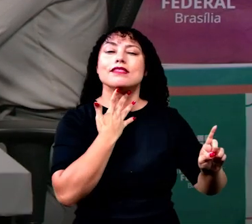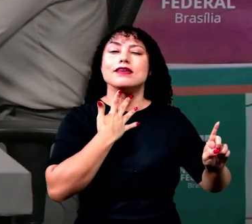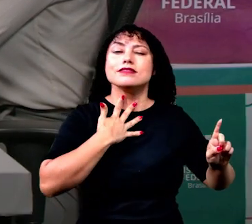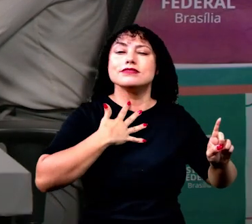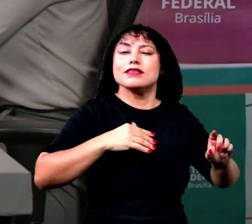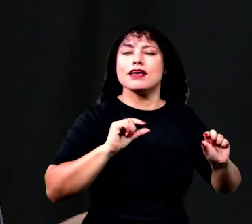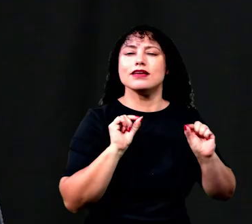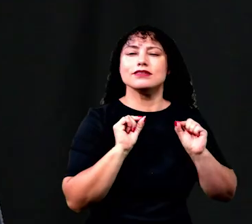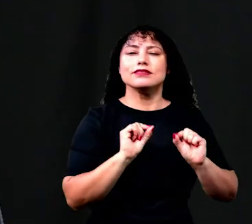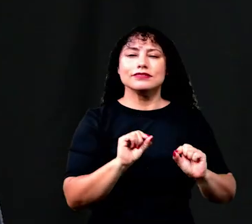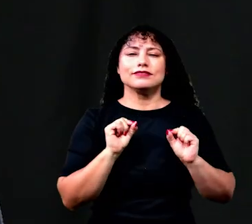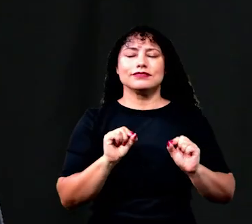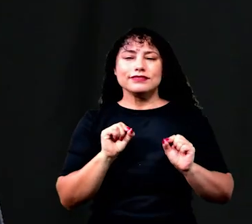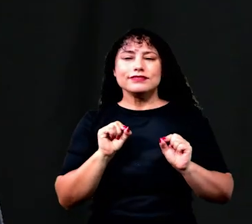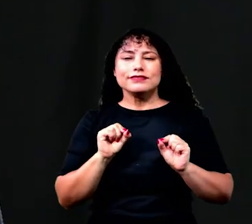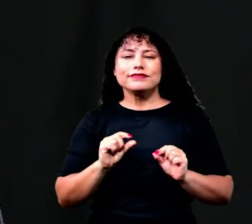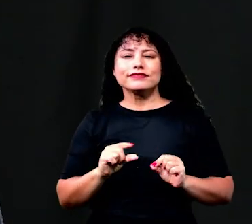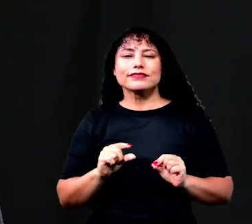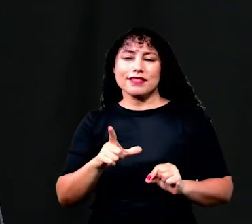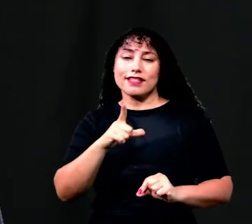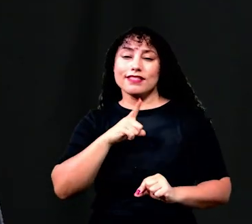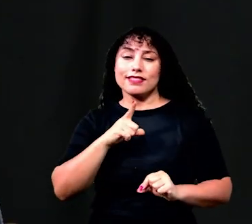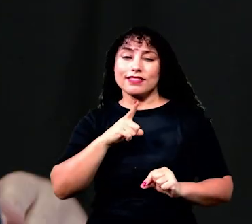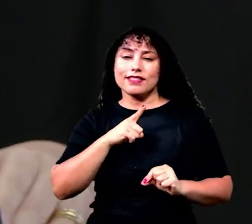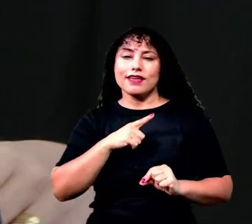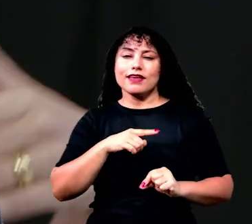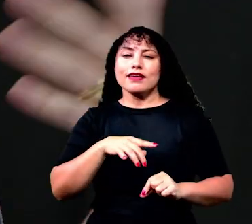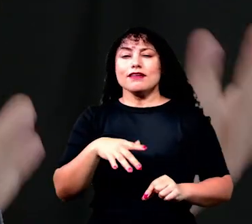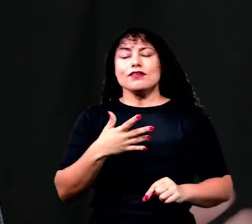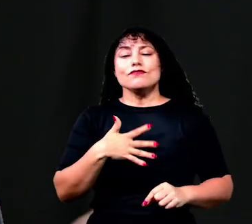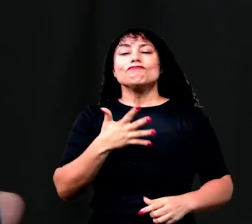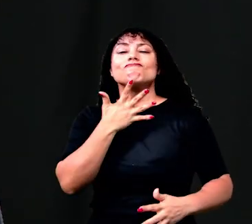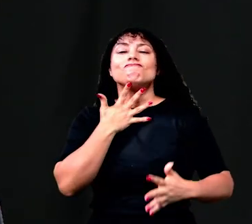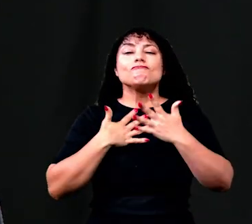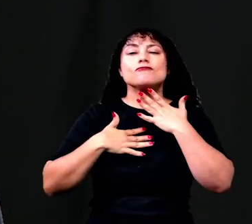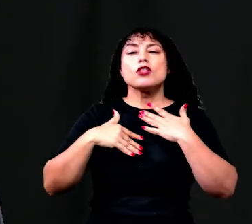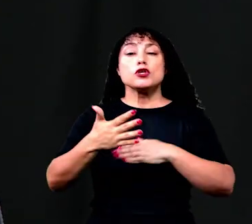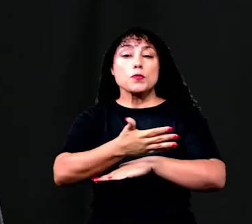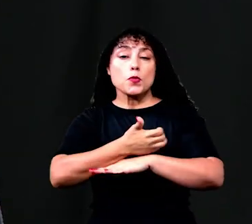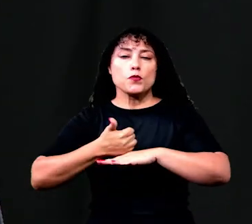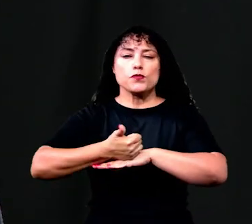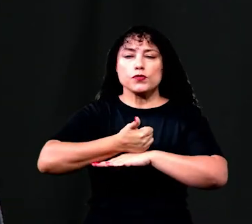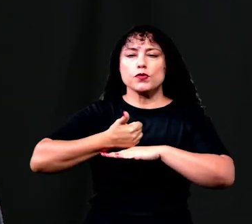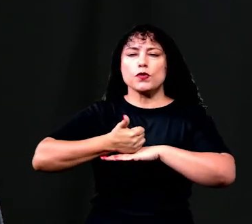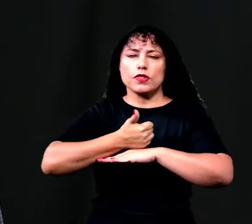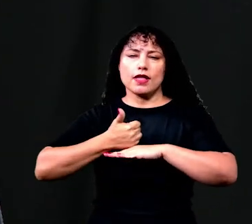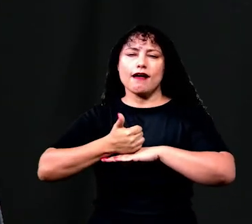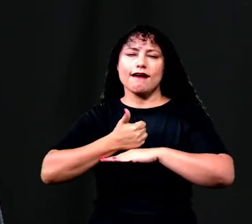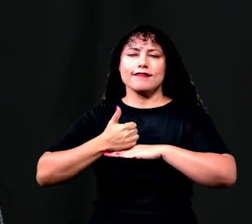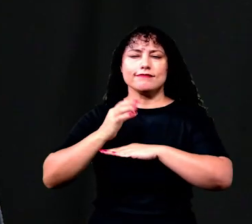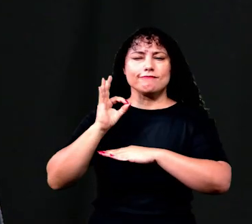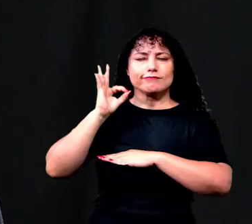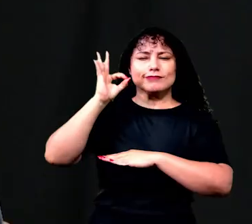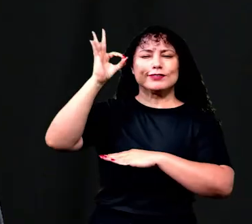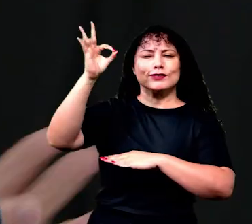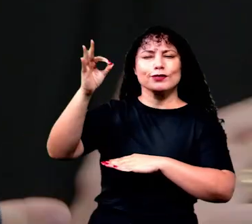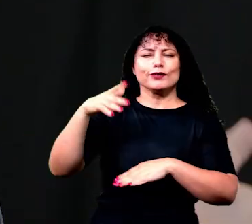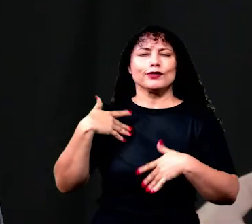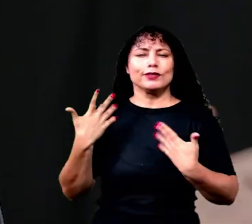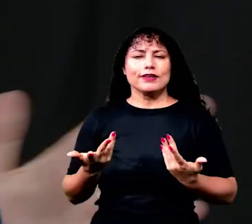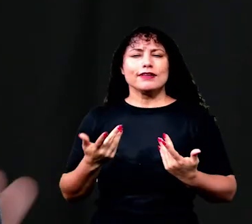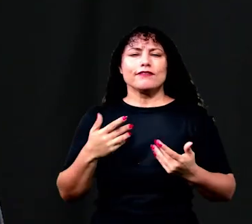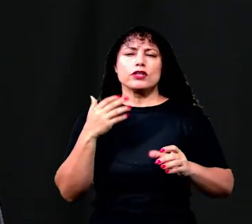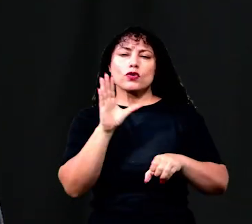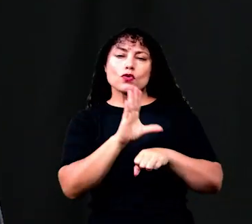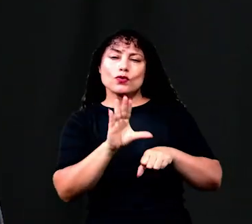que deseja que tem aspirações profissionais, de fato, né. E aí,